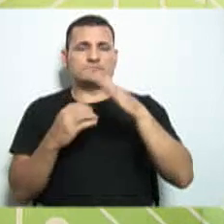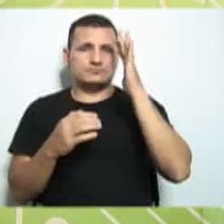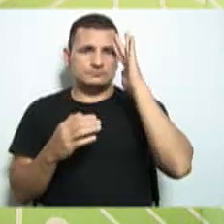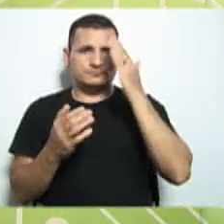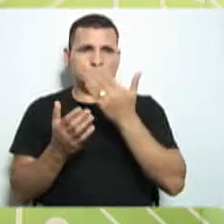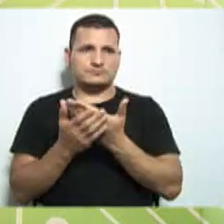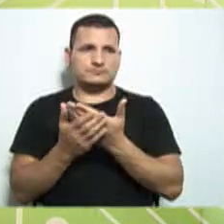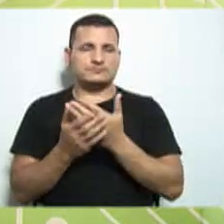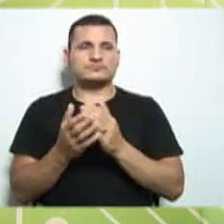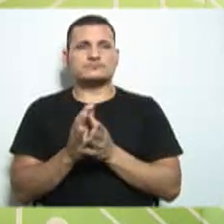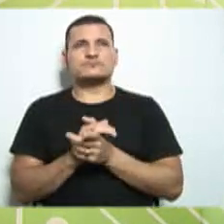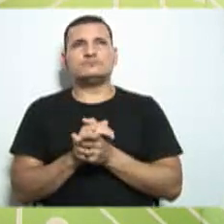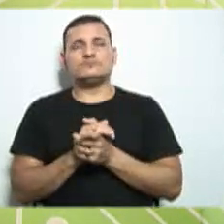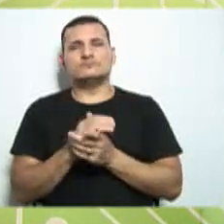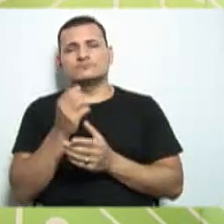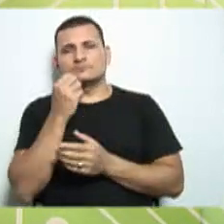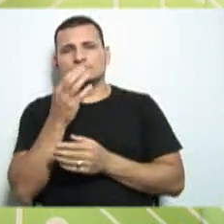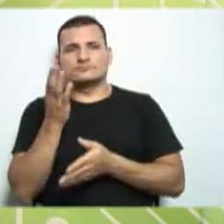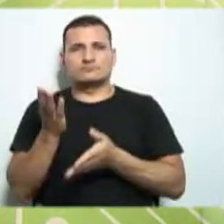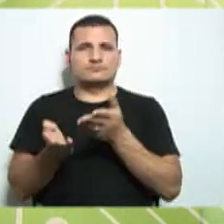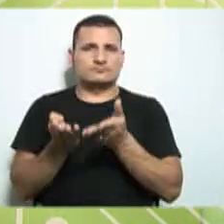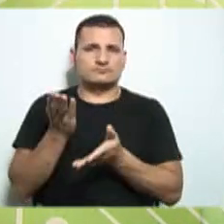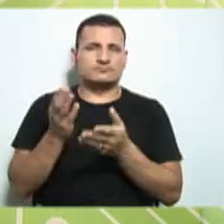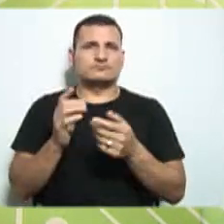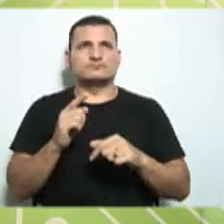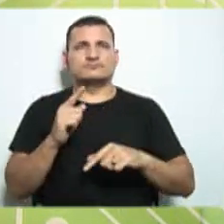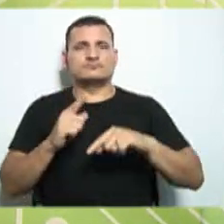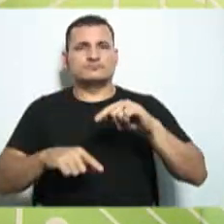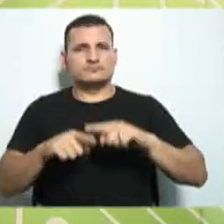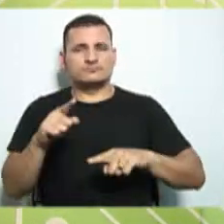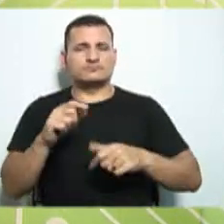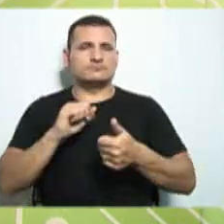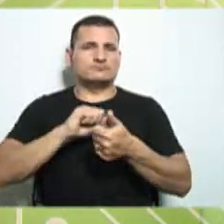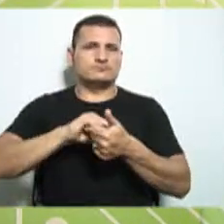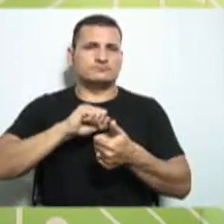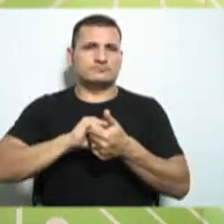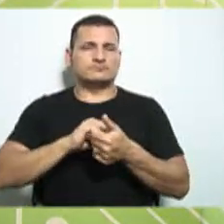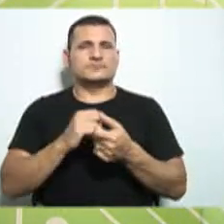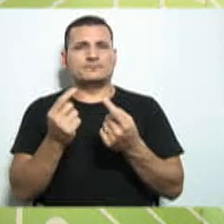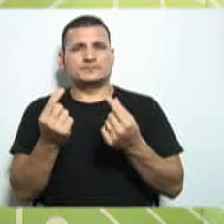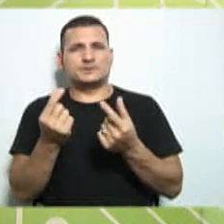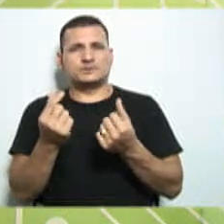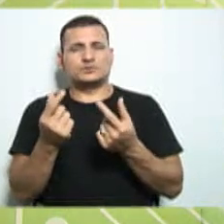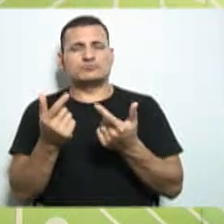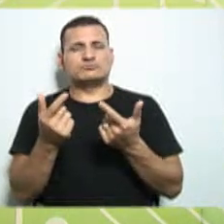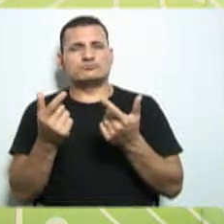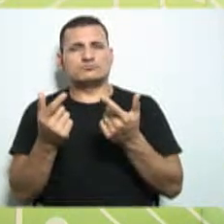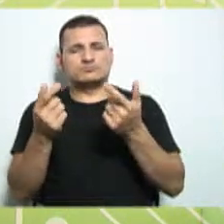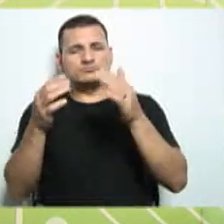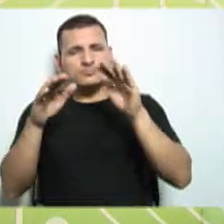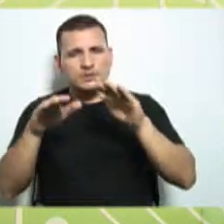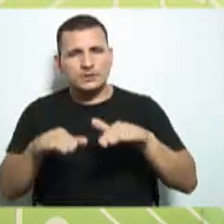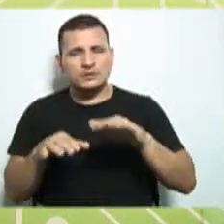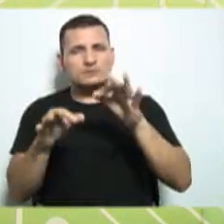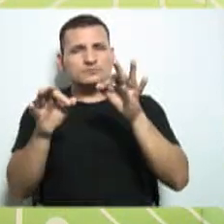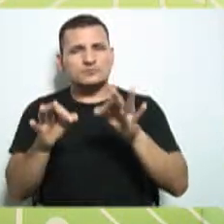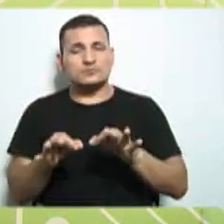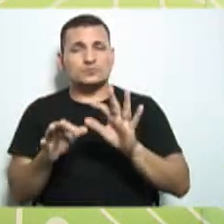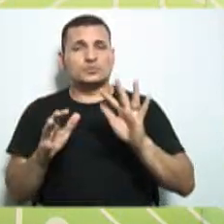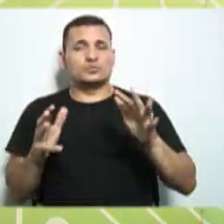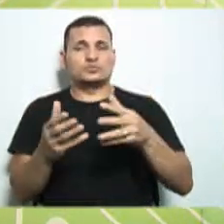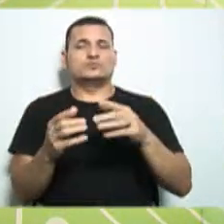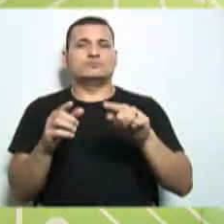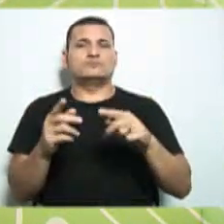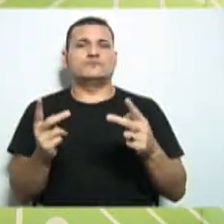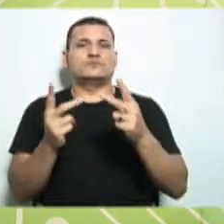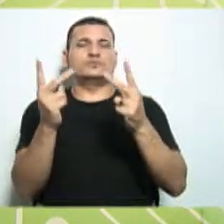né? Como bom atendimento, produto de qualidade, preço justo, tudo isso são valores da organização,